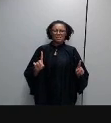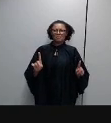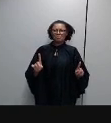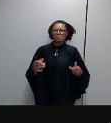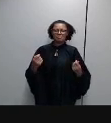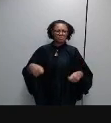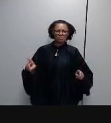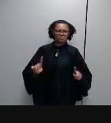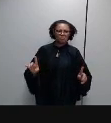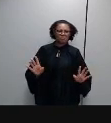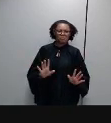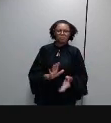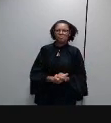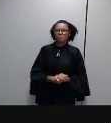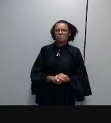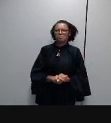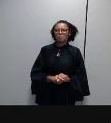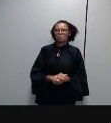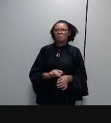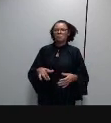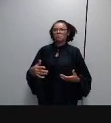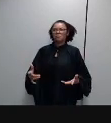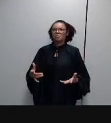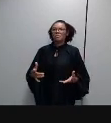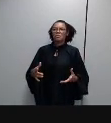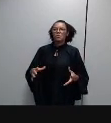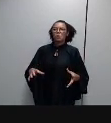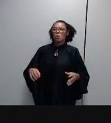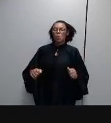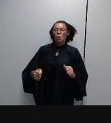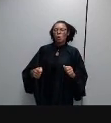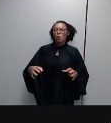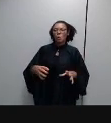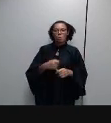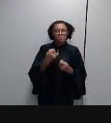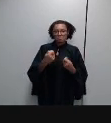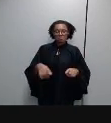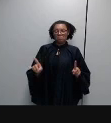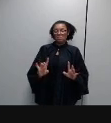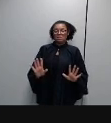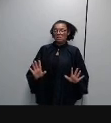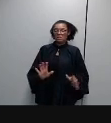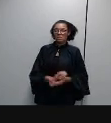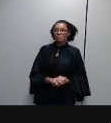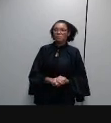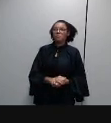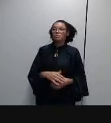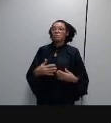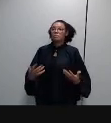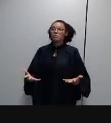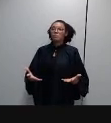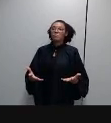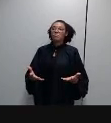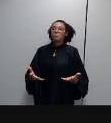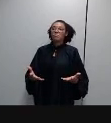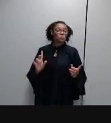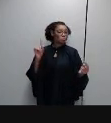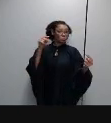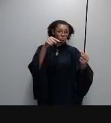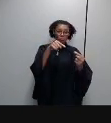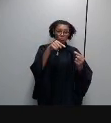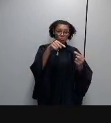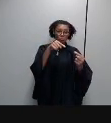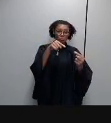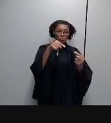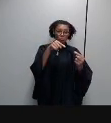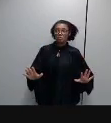mais o precisar pessoa mais completamente desnecessário inclusive que não vai atingir o seu objetivo natural que ia fazer agora